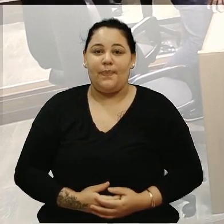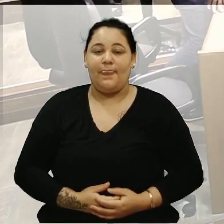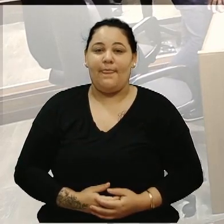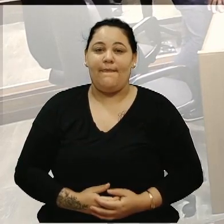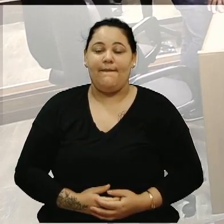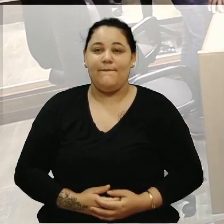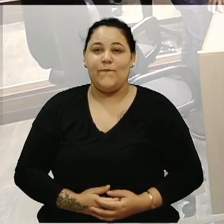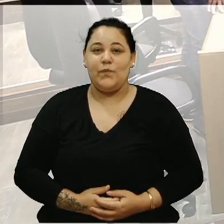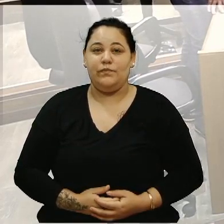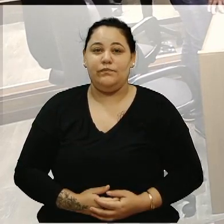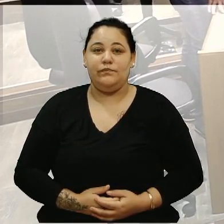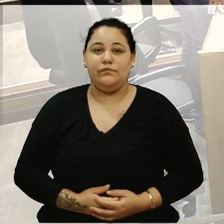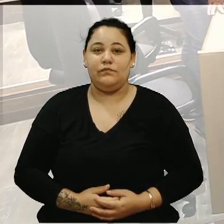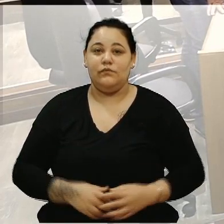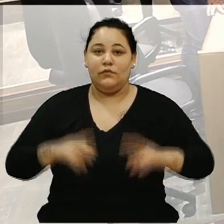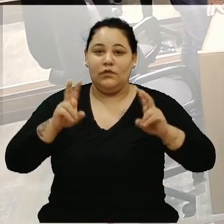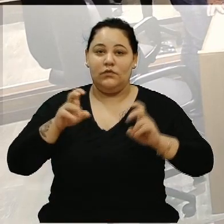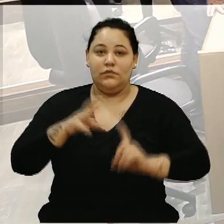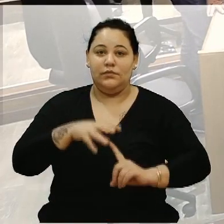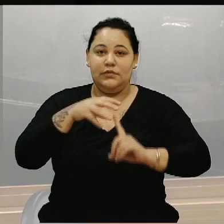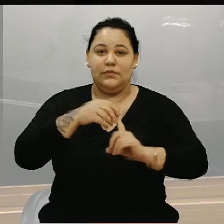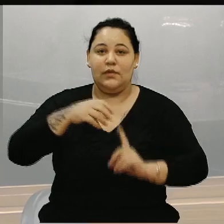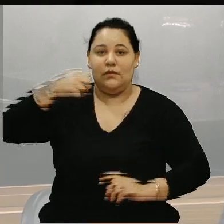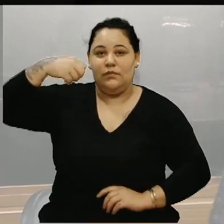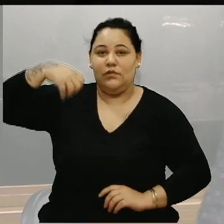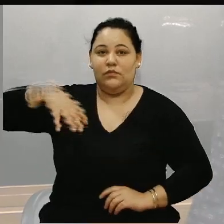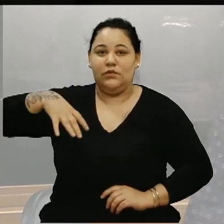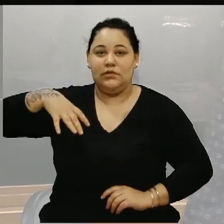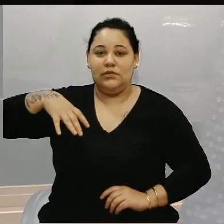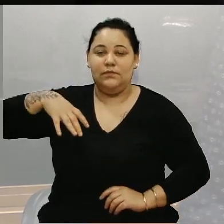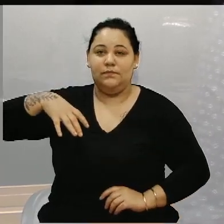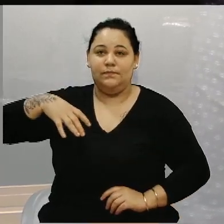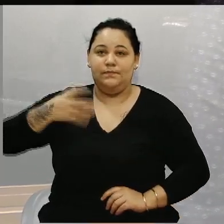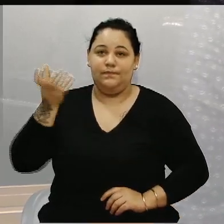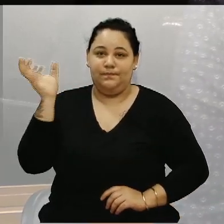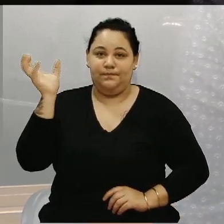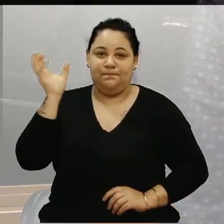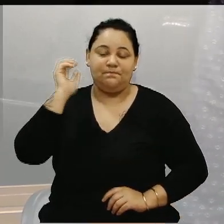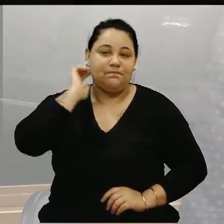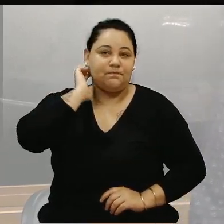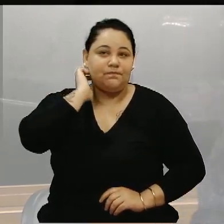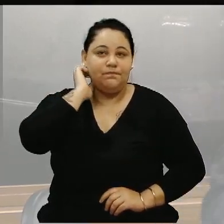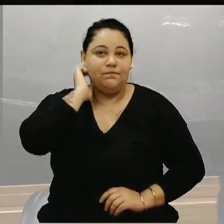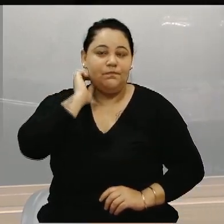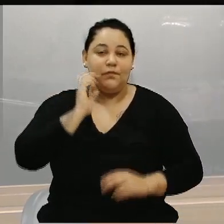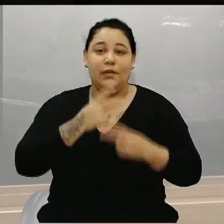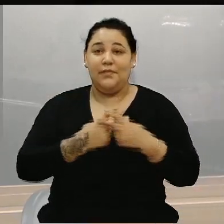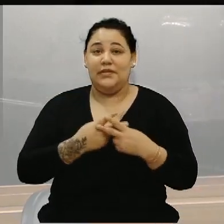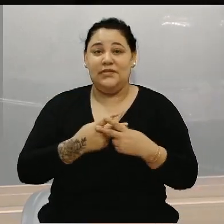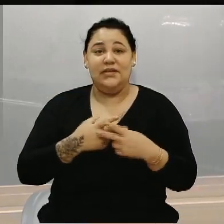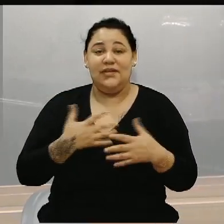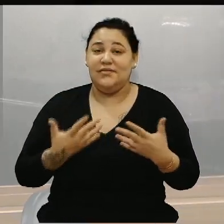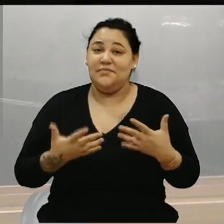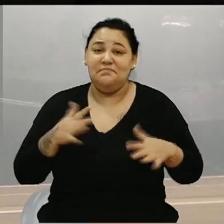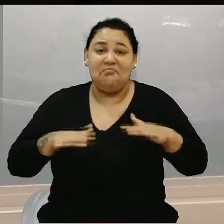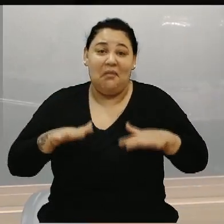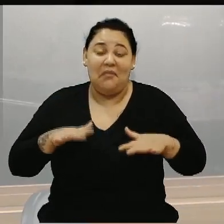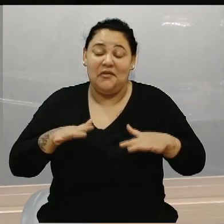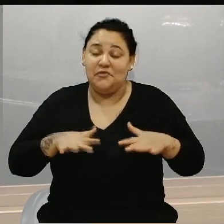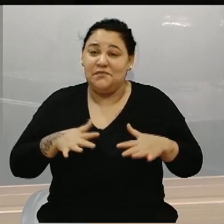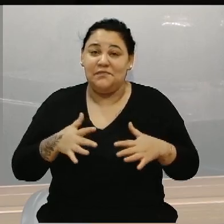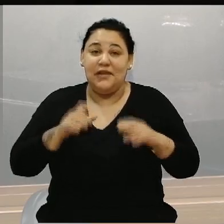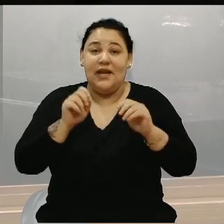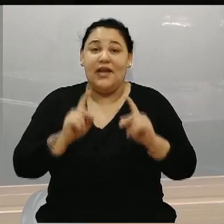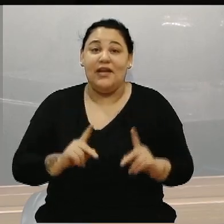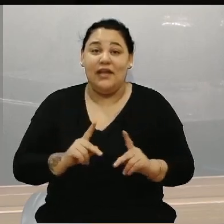Um dos temas é a questão da iluminação, né? A paciência é relativa. Quem